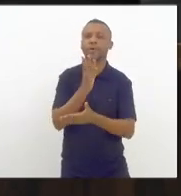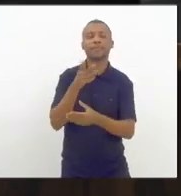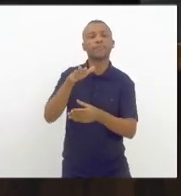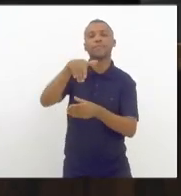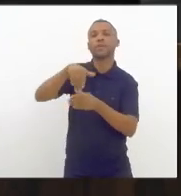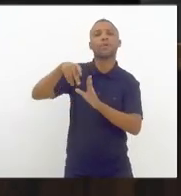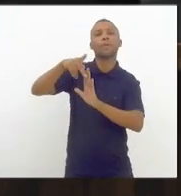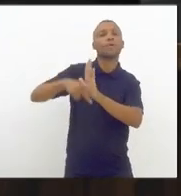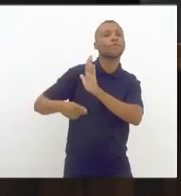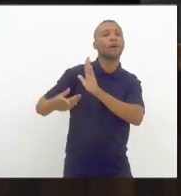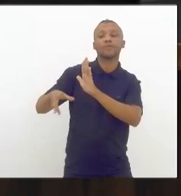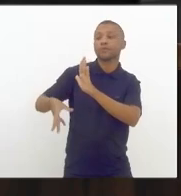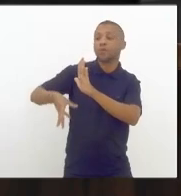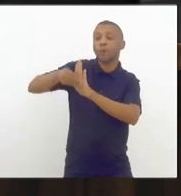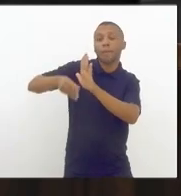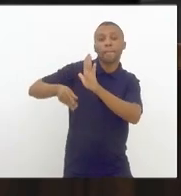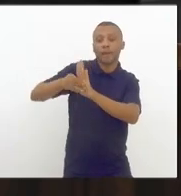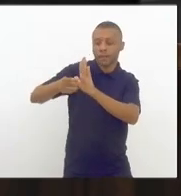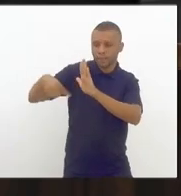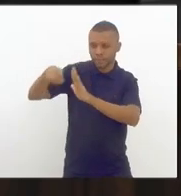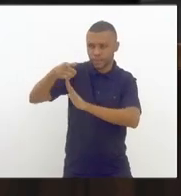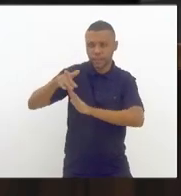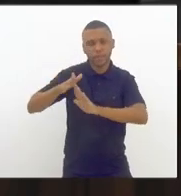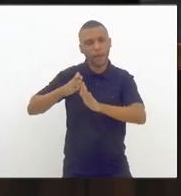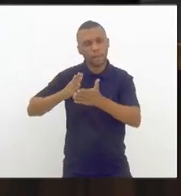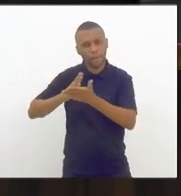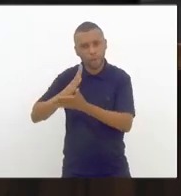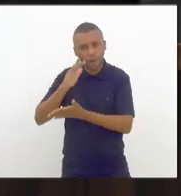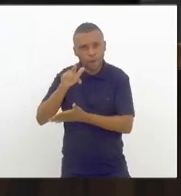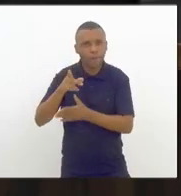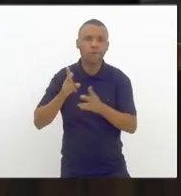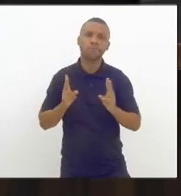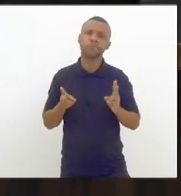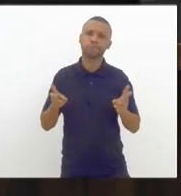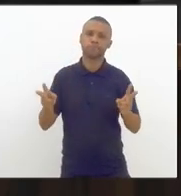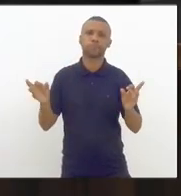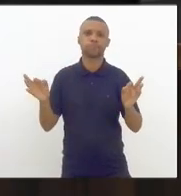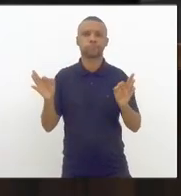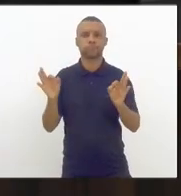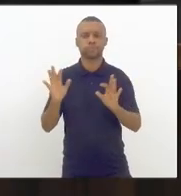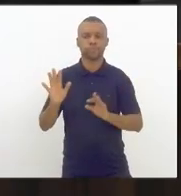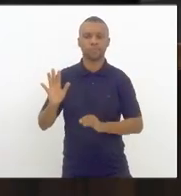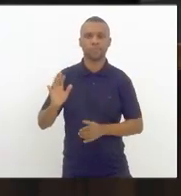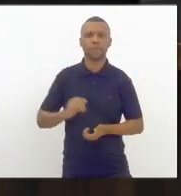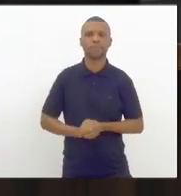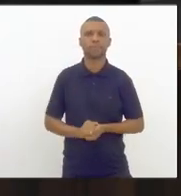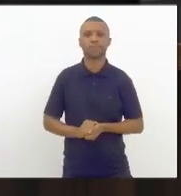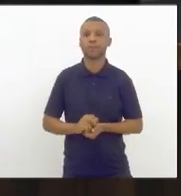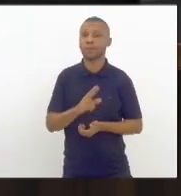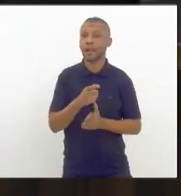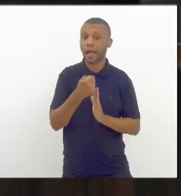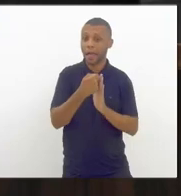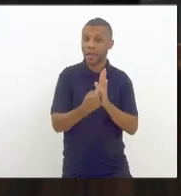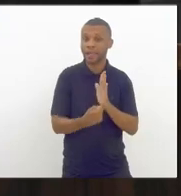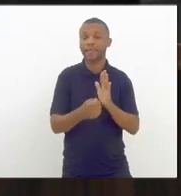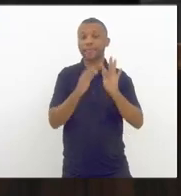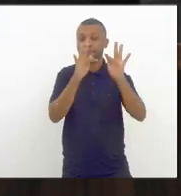projeto assim emendado. Senhores que aprovam, permaneçam como estão. Vai à redação final,